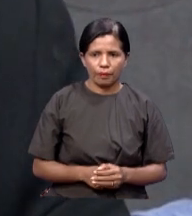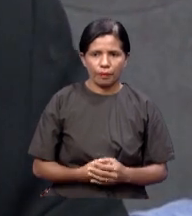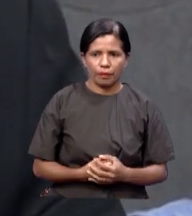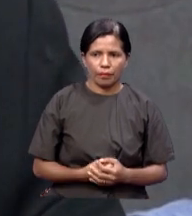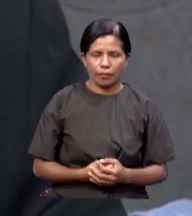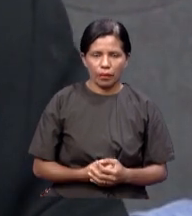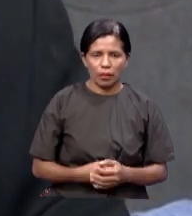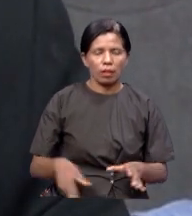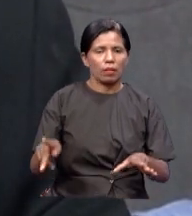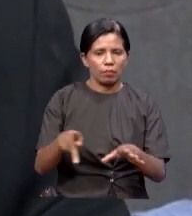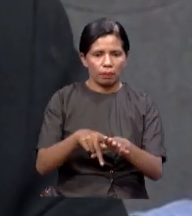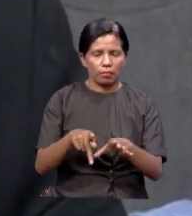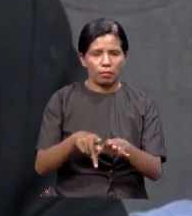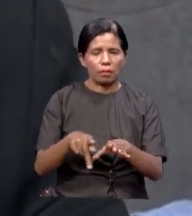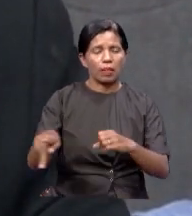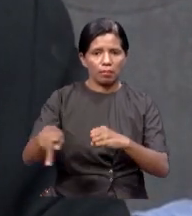O partido Sira Routo que